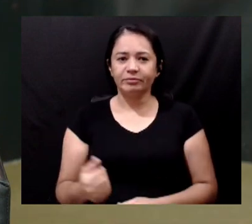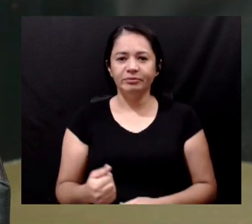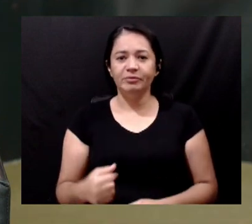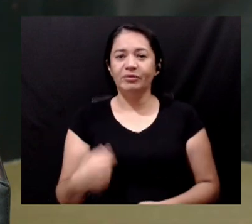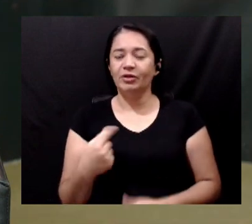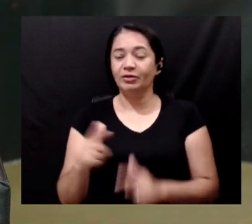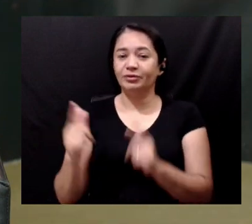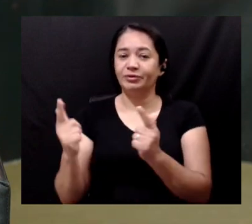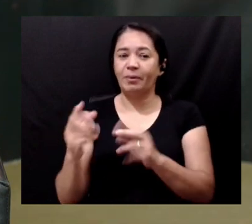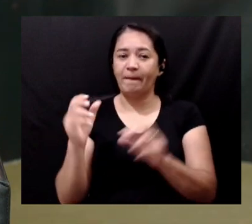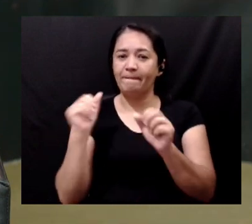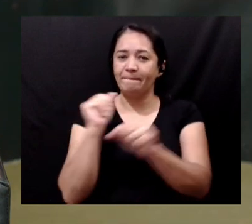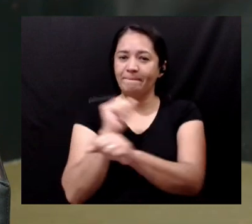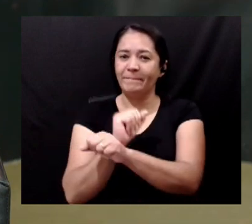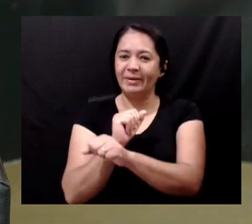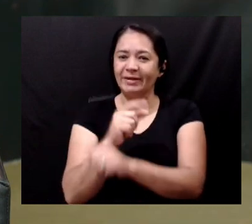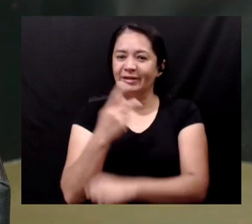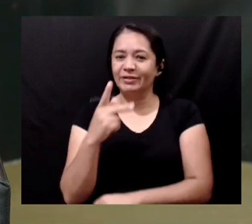participação.